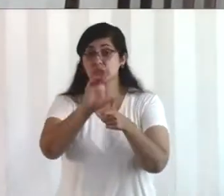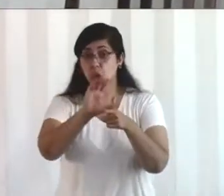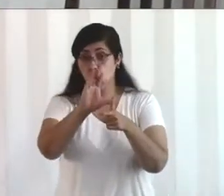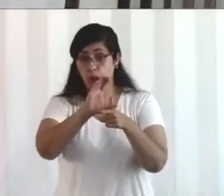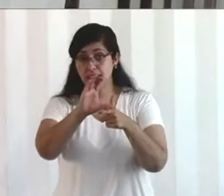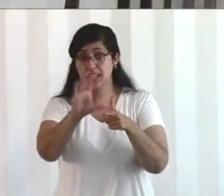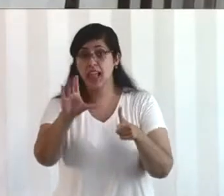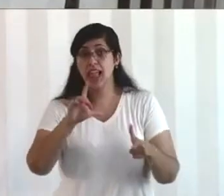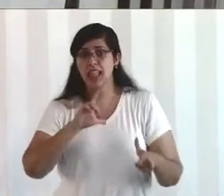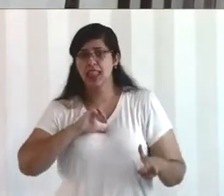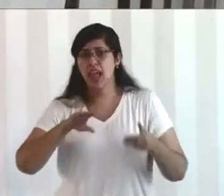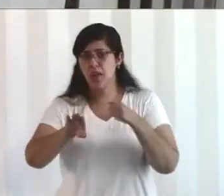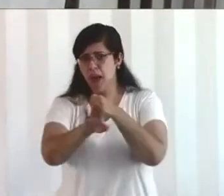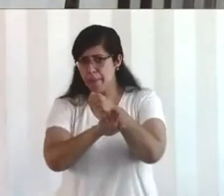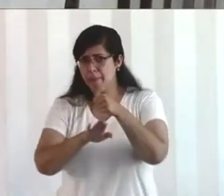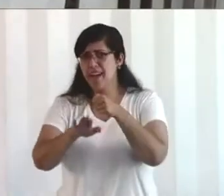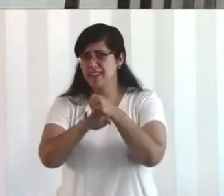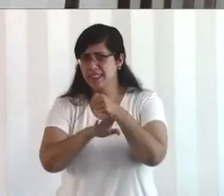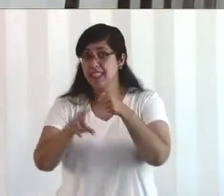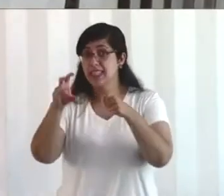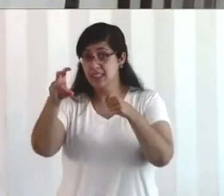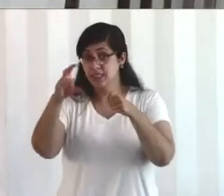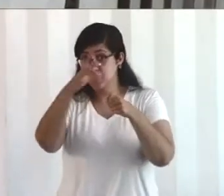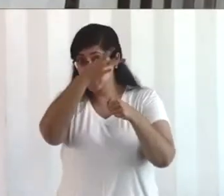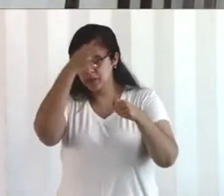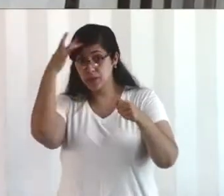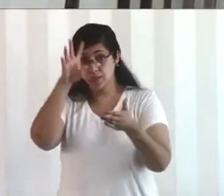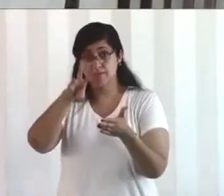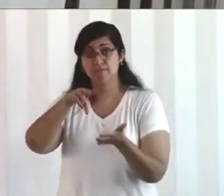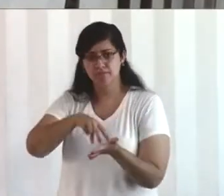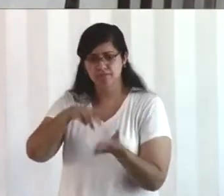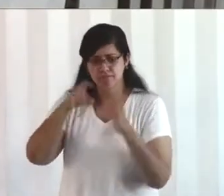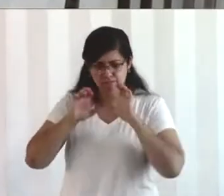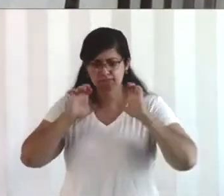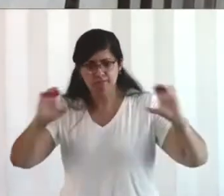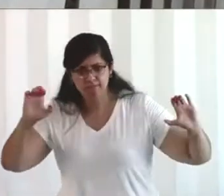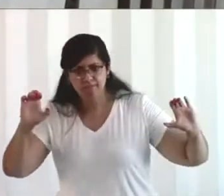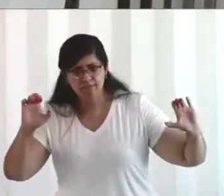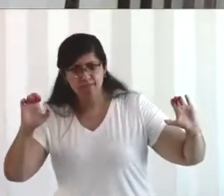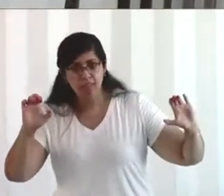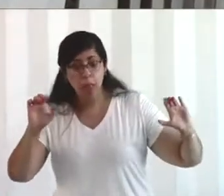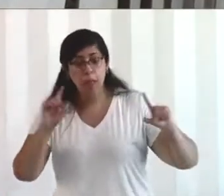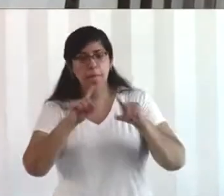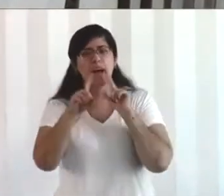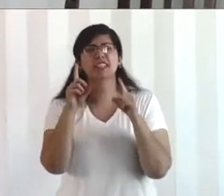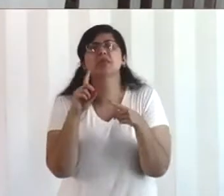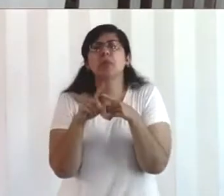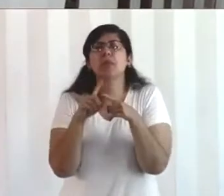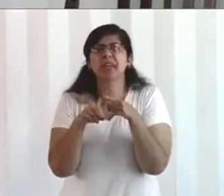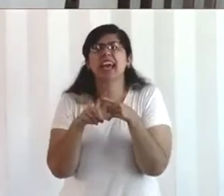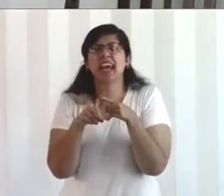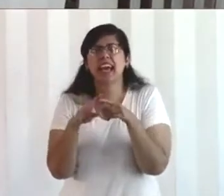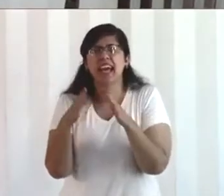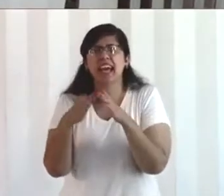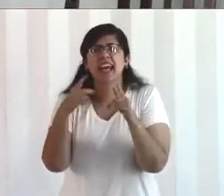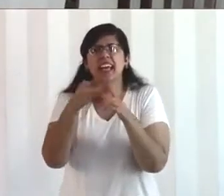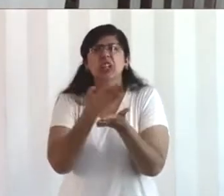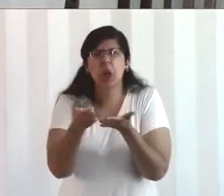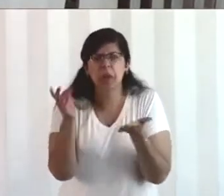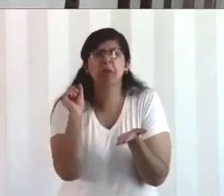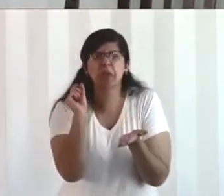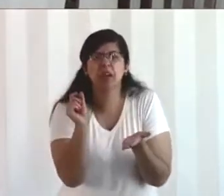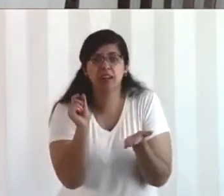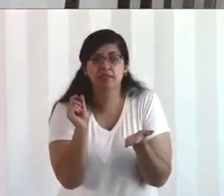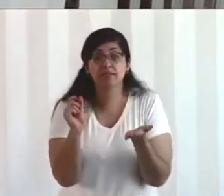porque antes de qualquer coisa uma igreja existe para adorar ao Senhor. Quem eram essas pessoas? Quem era Paulo, quem era